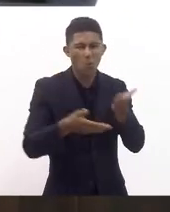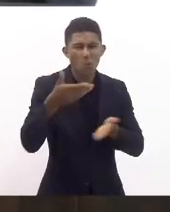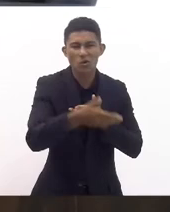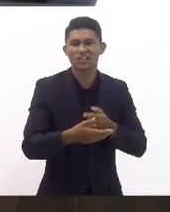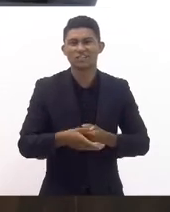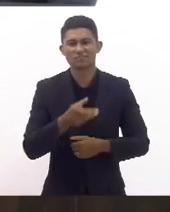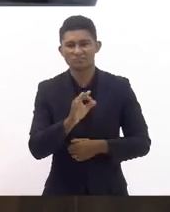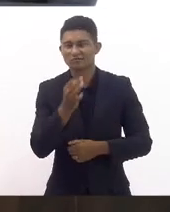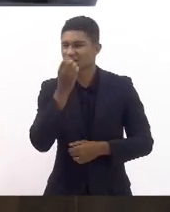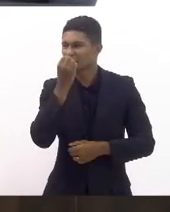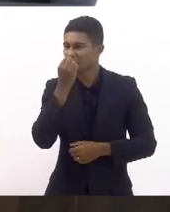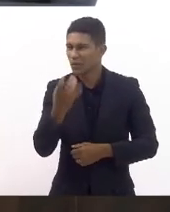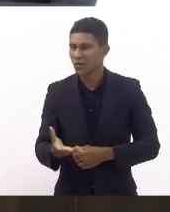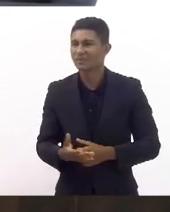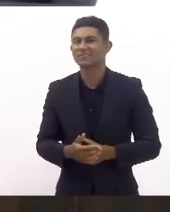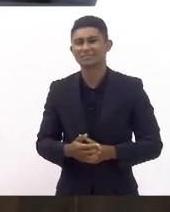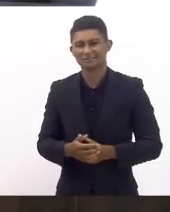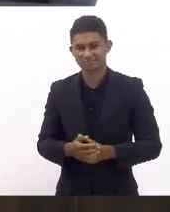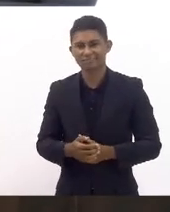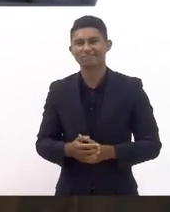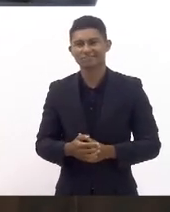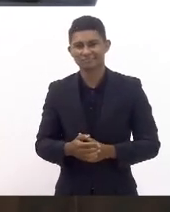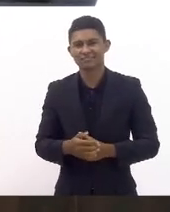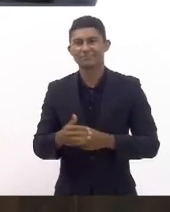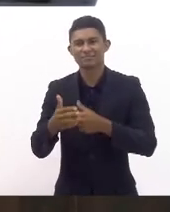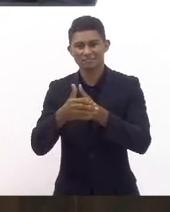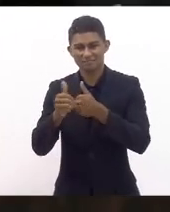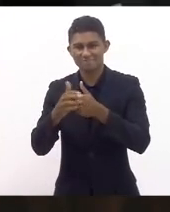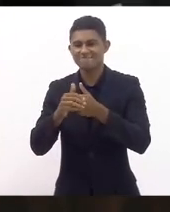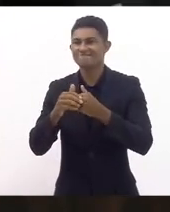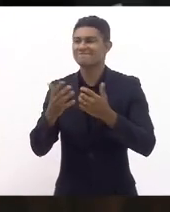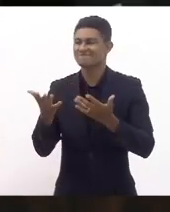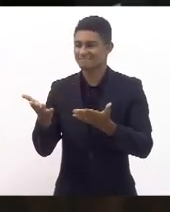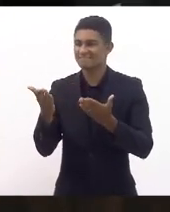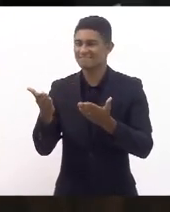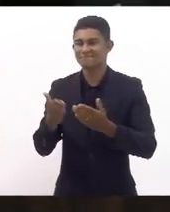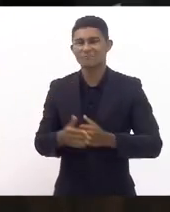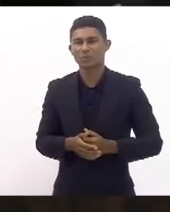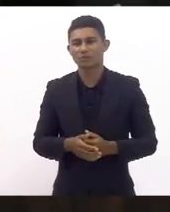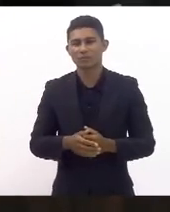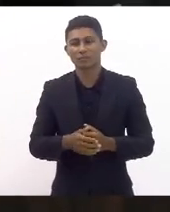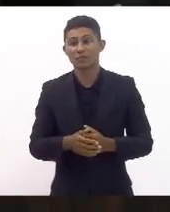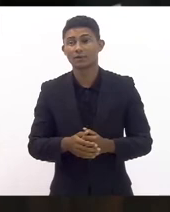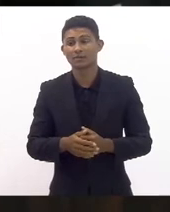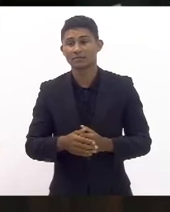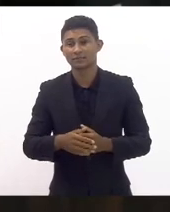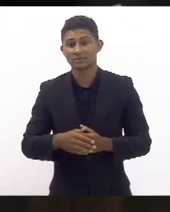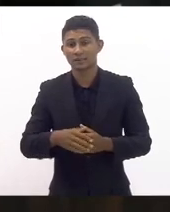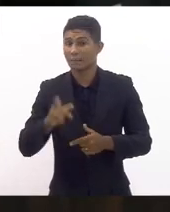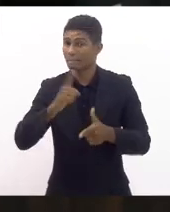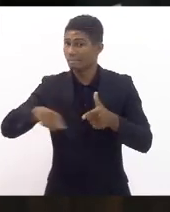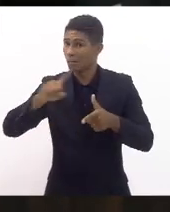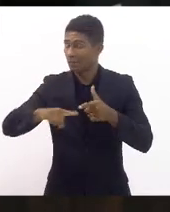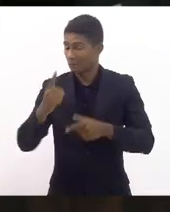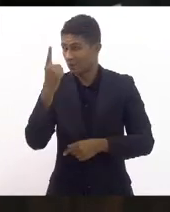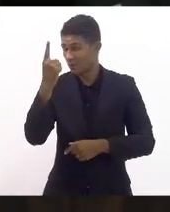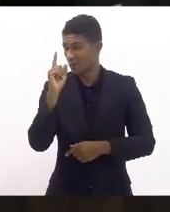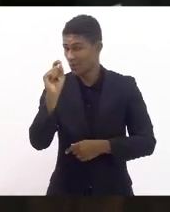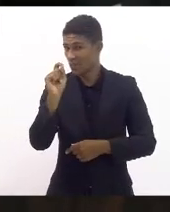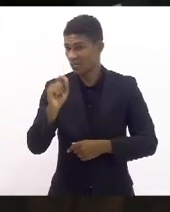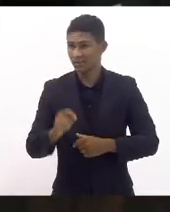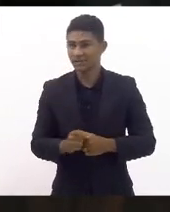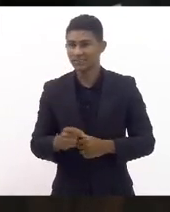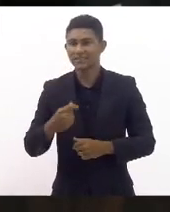grande esposo. Então, Nelson tem todo o nosso carinho. Nelson, o único problema aqui, quando fui pedir